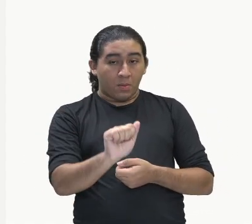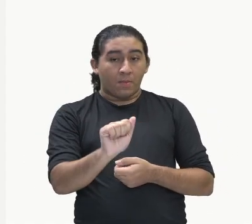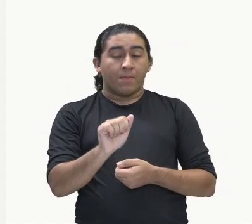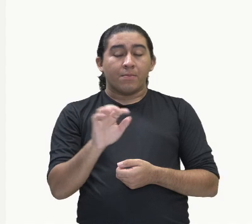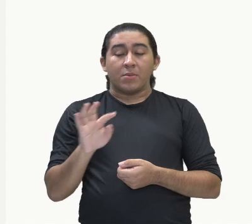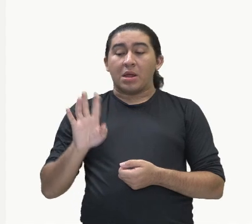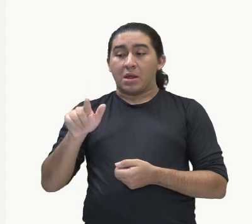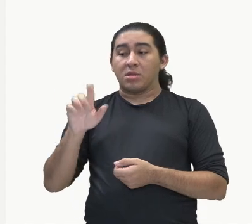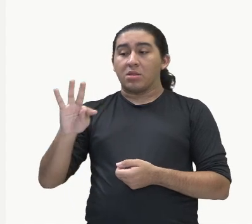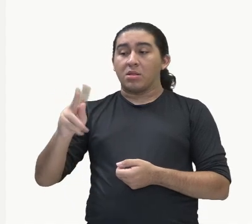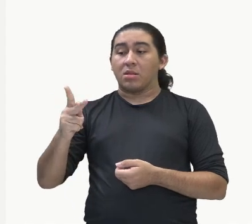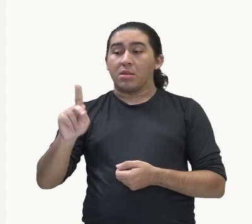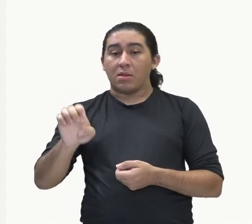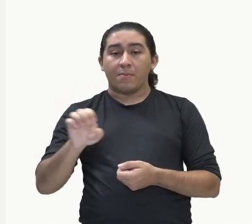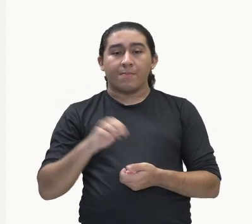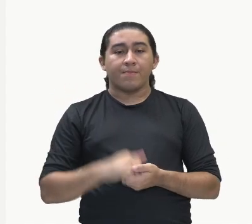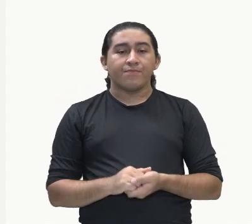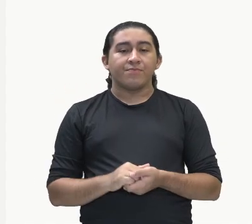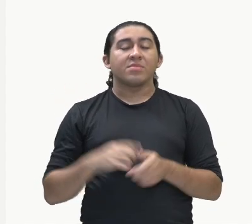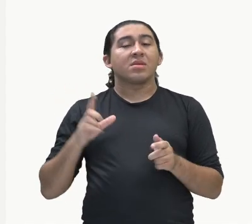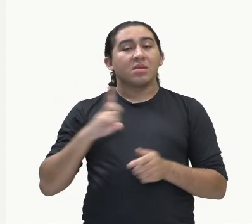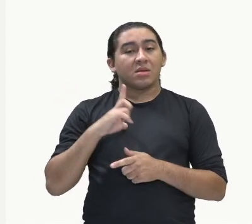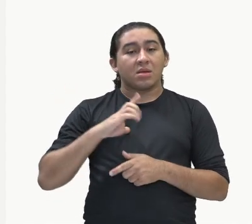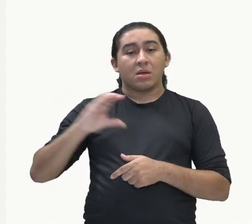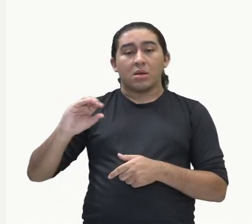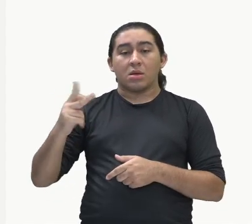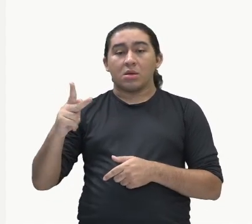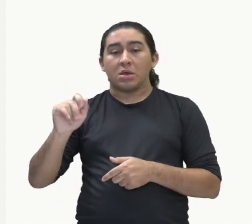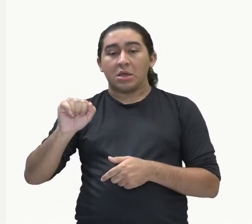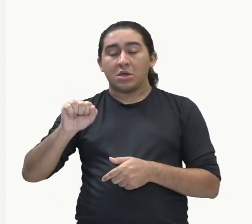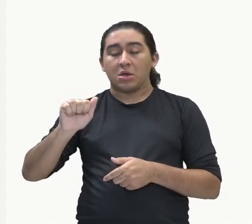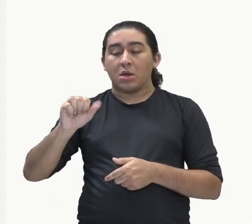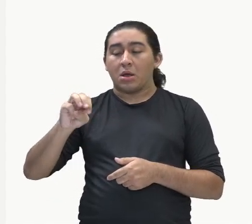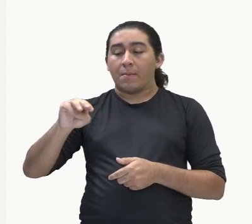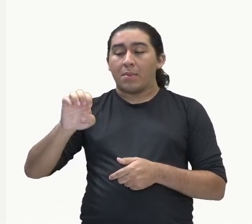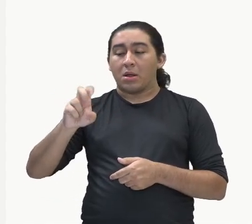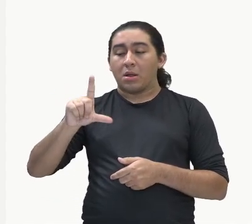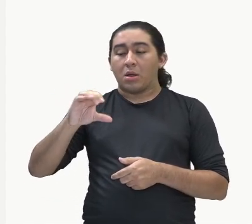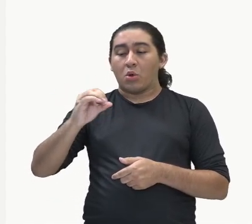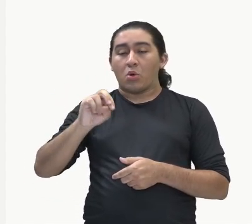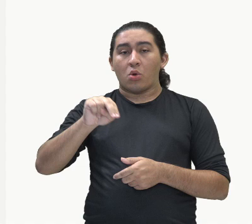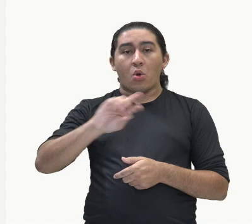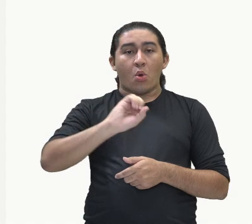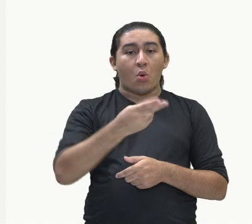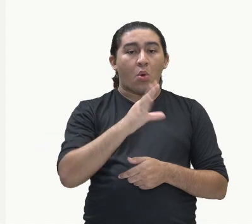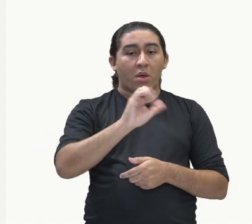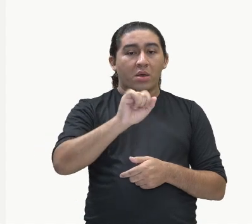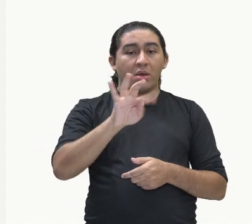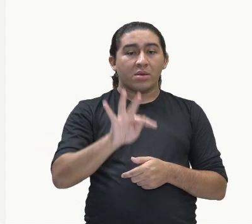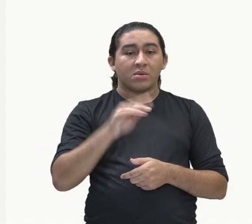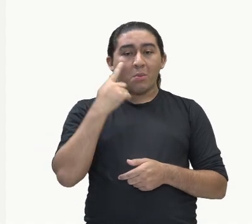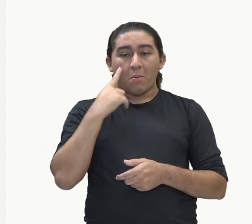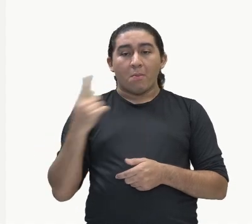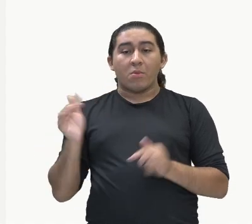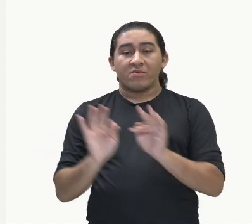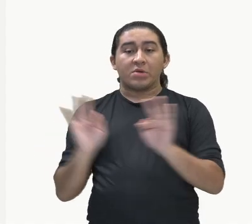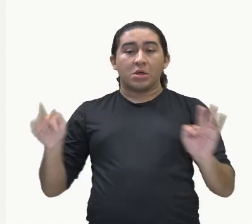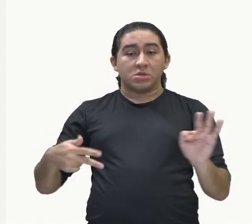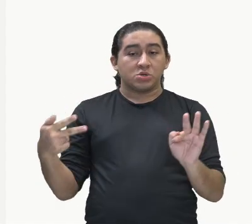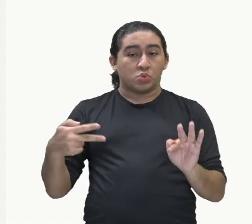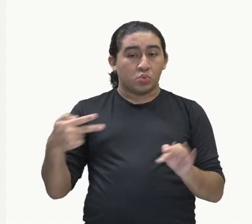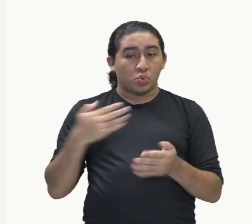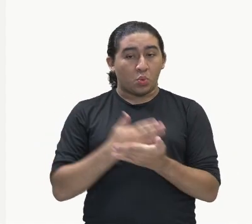né? Chameleon or cat, qual dos dois nós estaremos falando? Né? Ele é